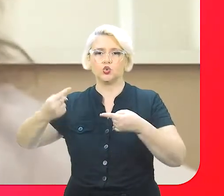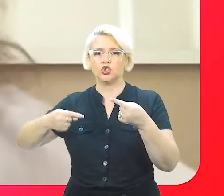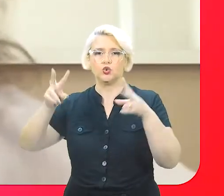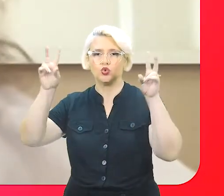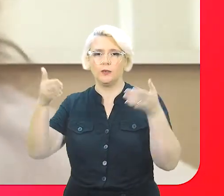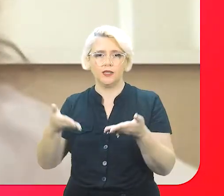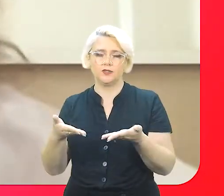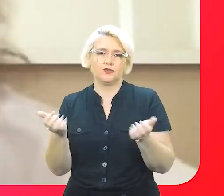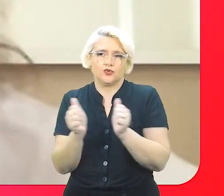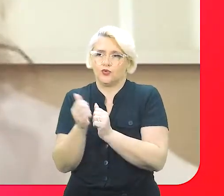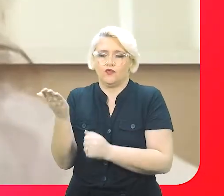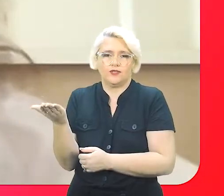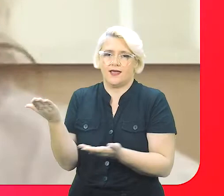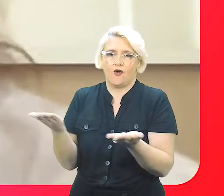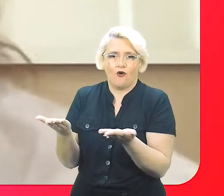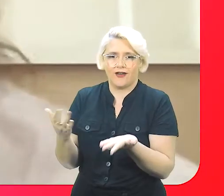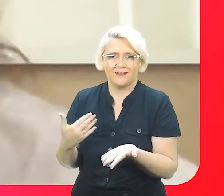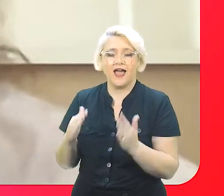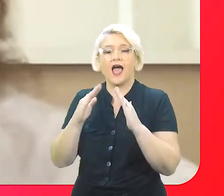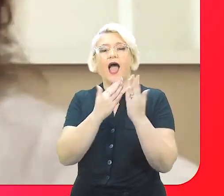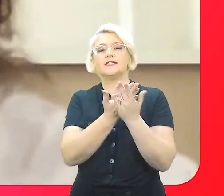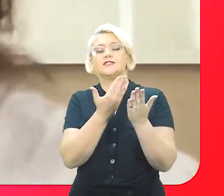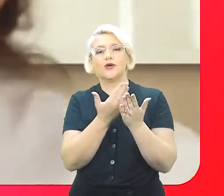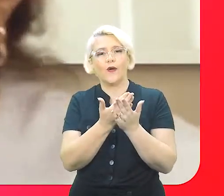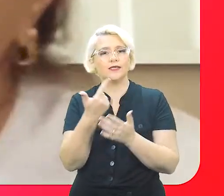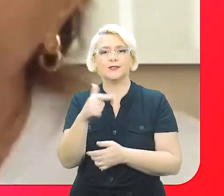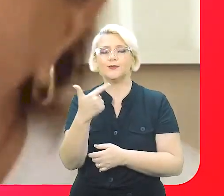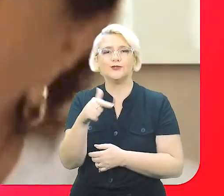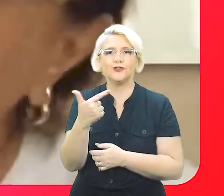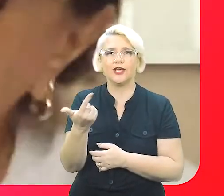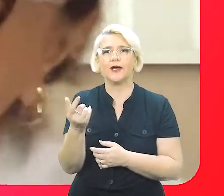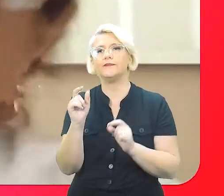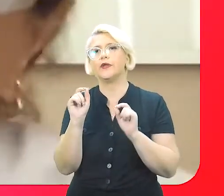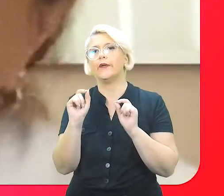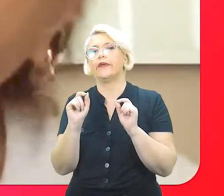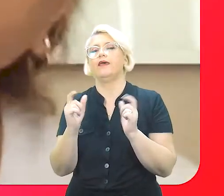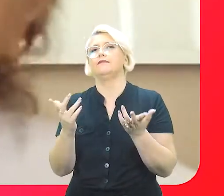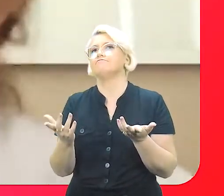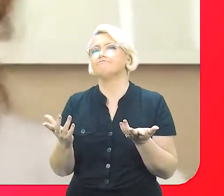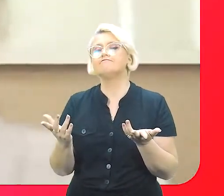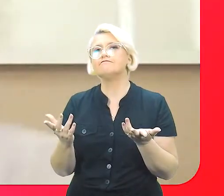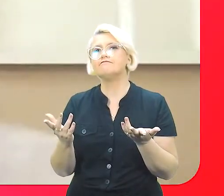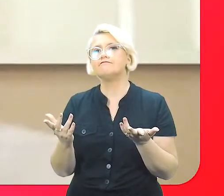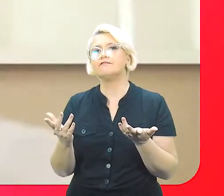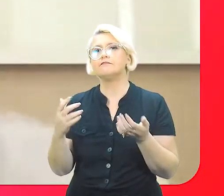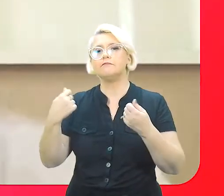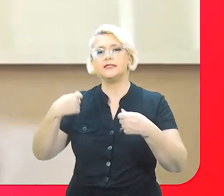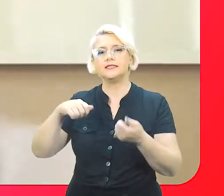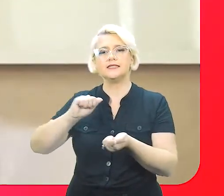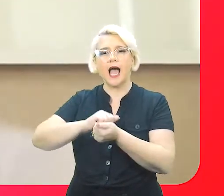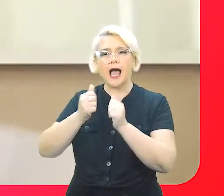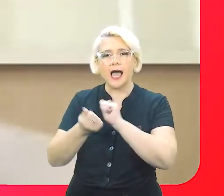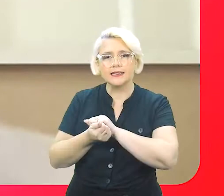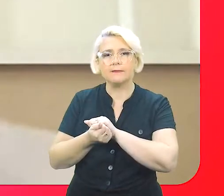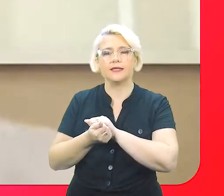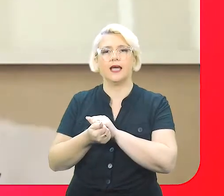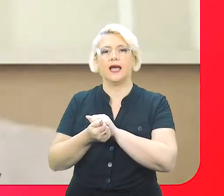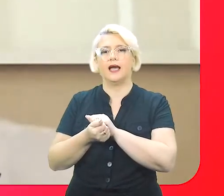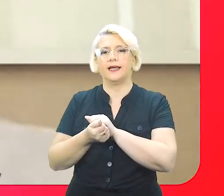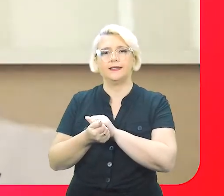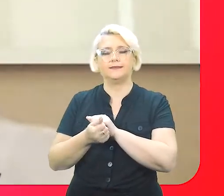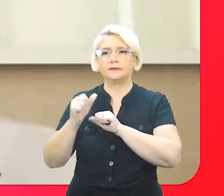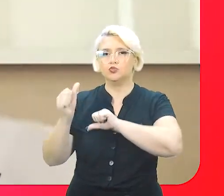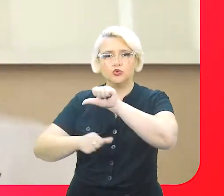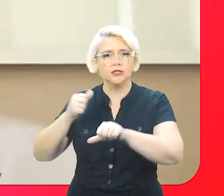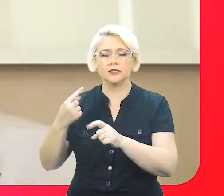isso aqui com você agora. As escolas não teriam que estar se virando,